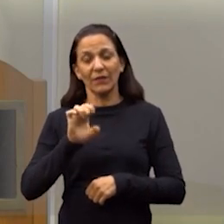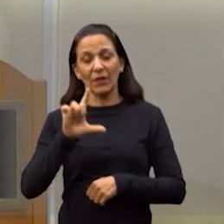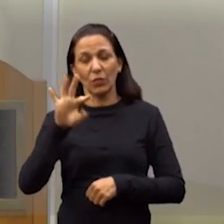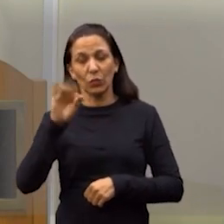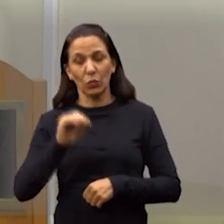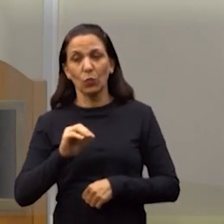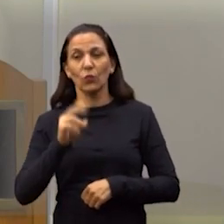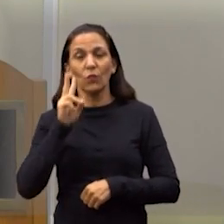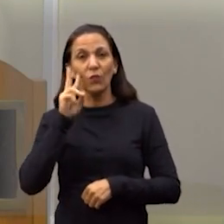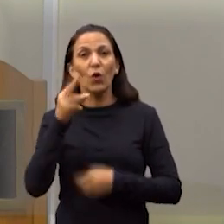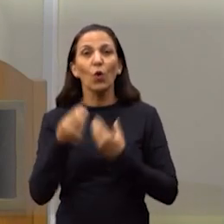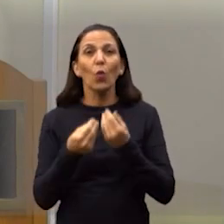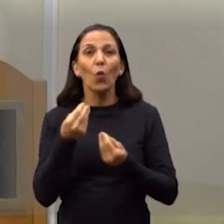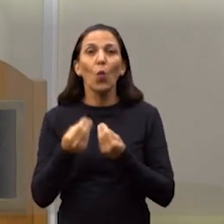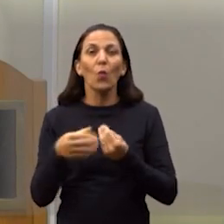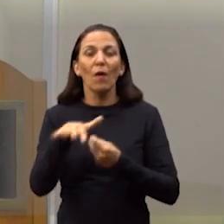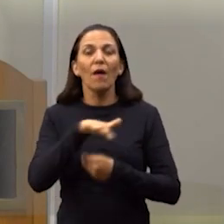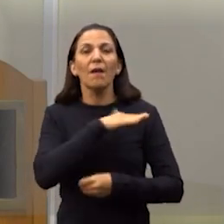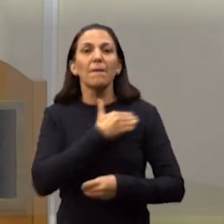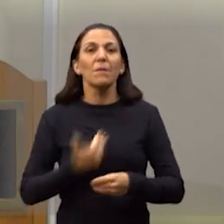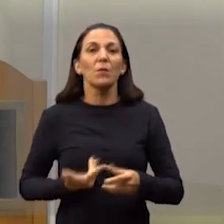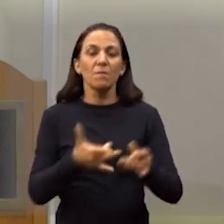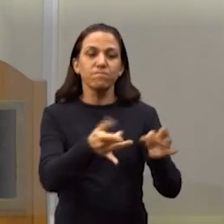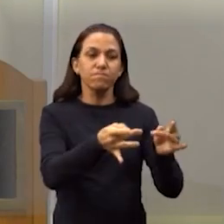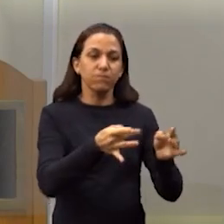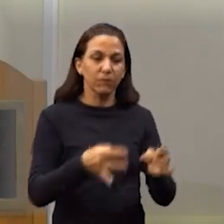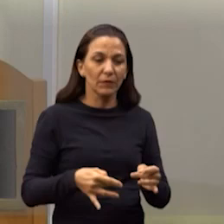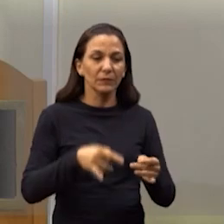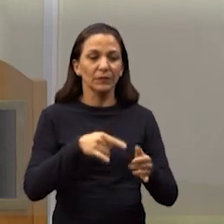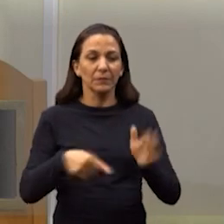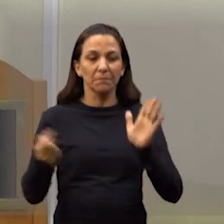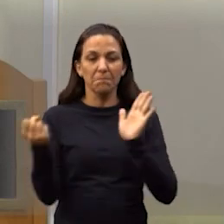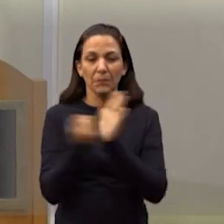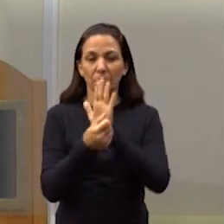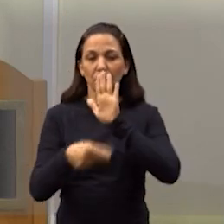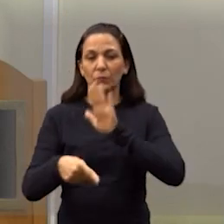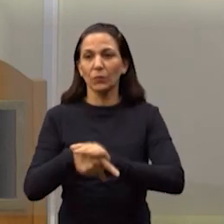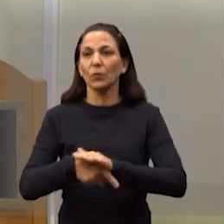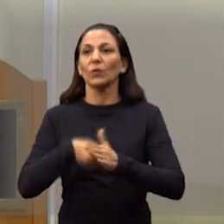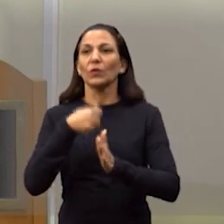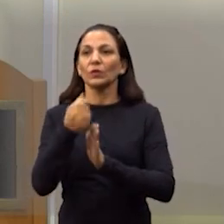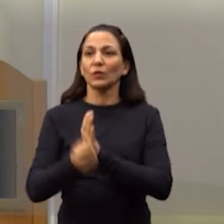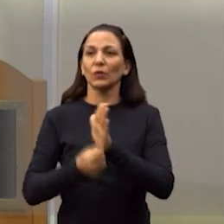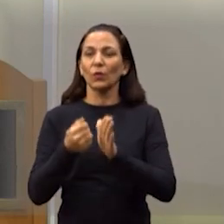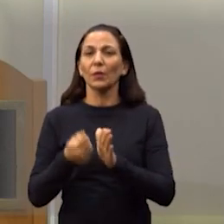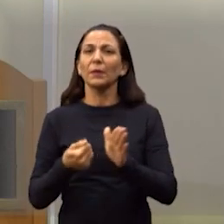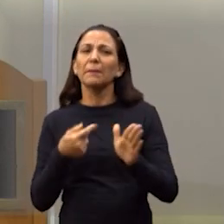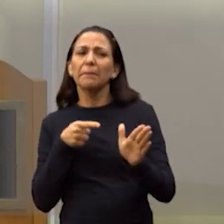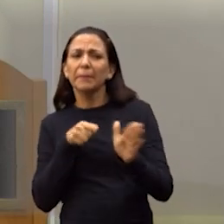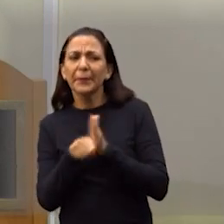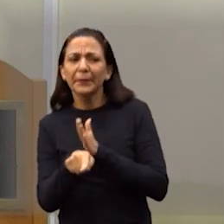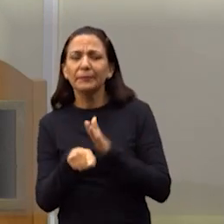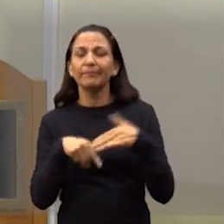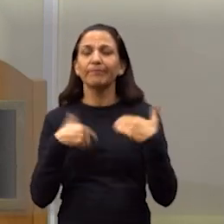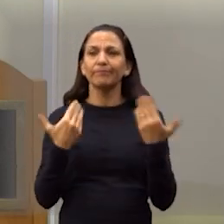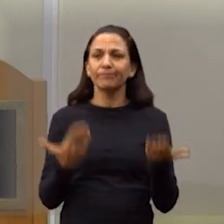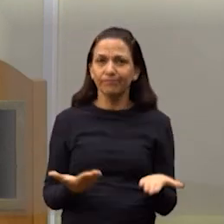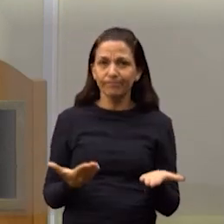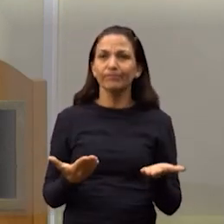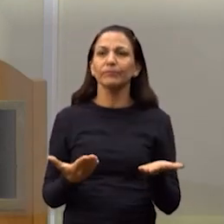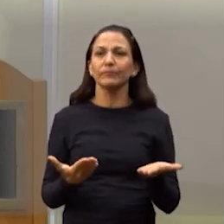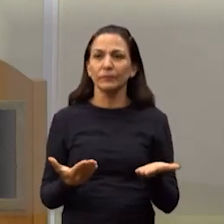revista a forma de vendas dos bens públicos que é um patrimônio do Povo de Araraquara pergunta-se vamos continuar